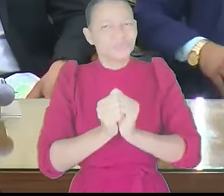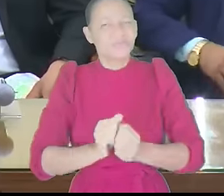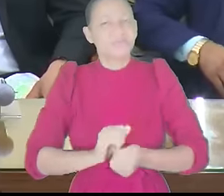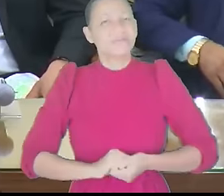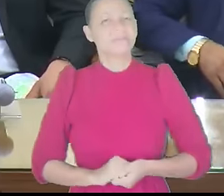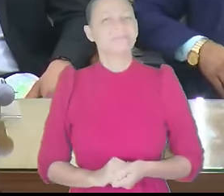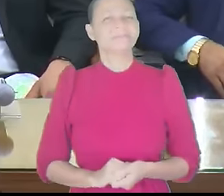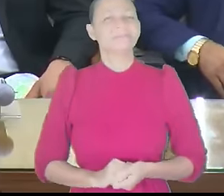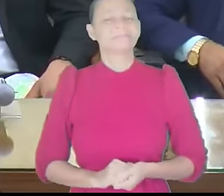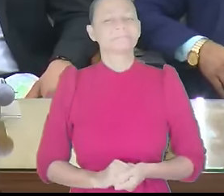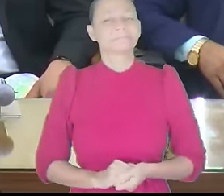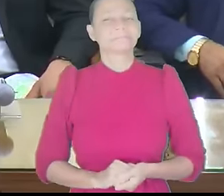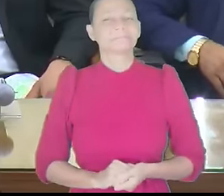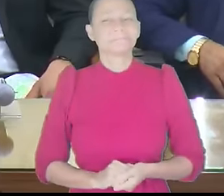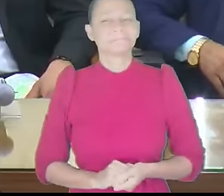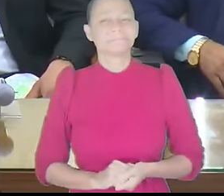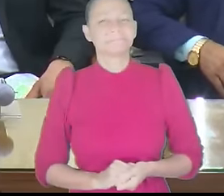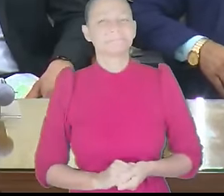Glória.